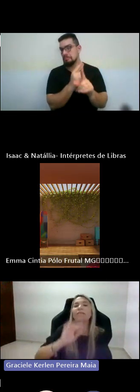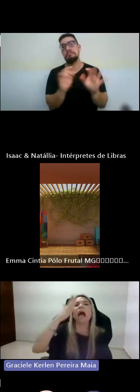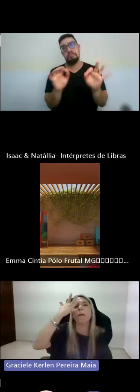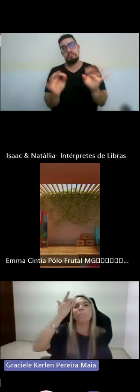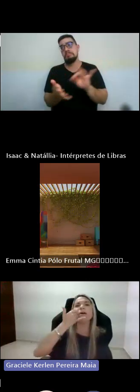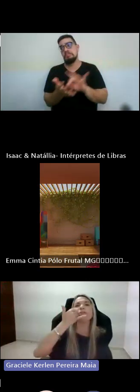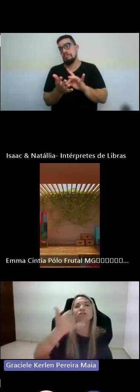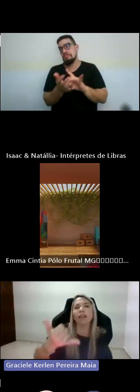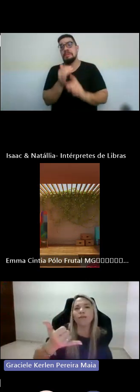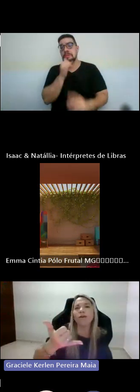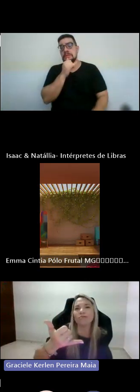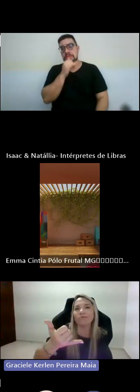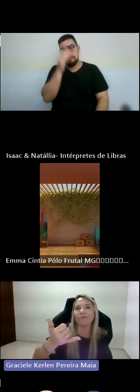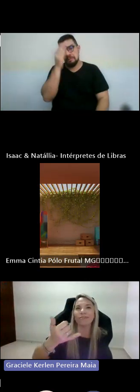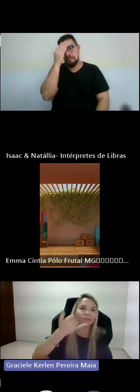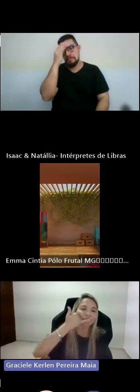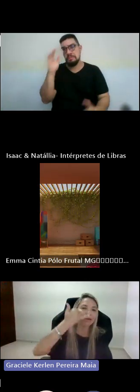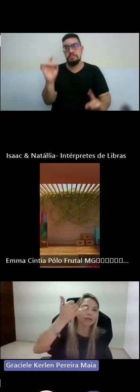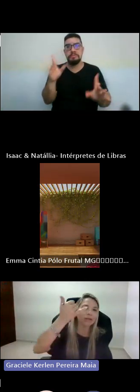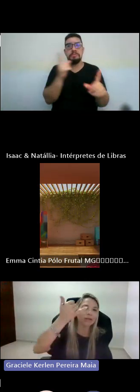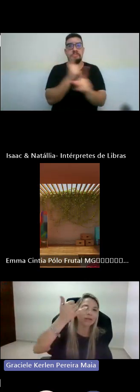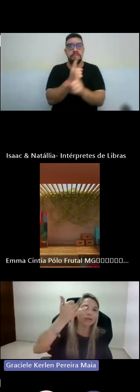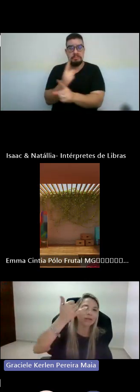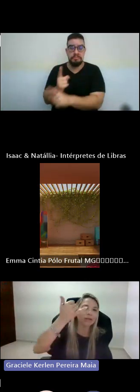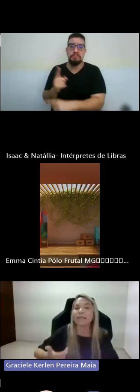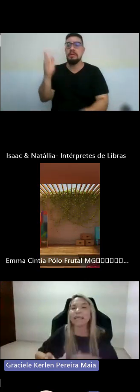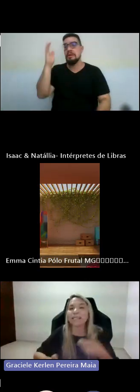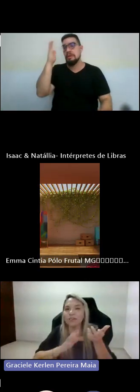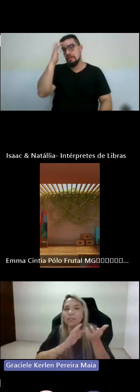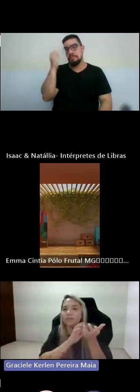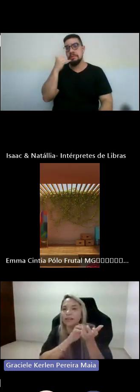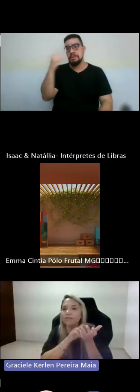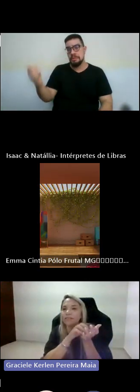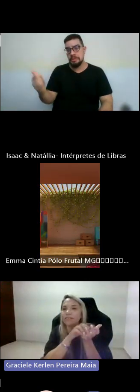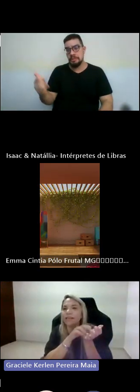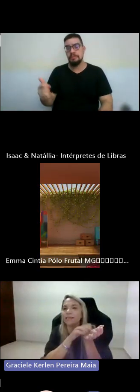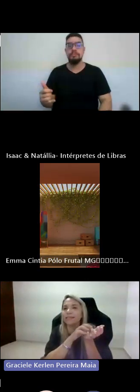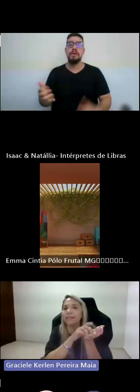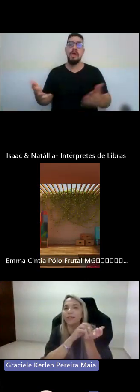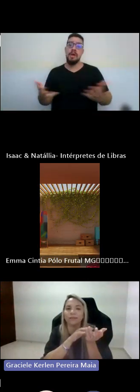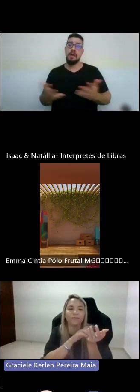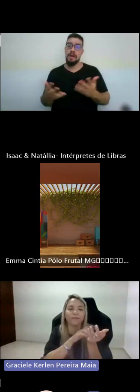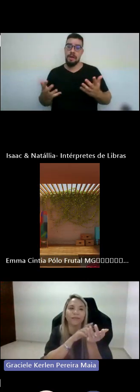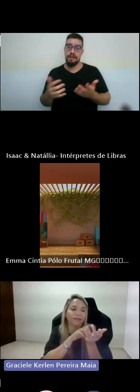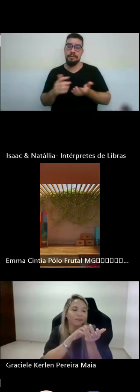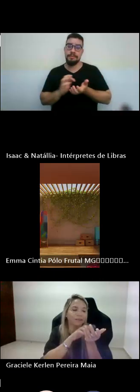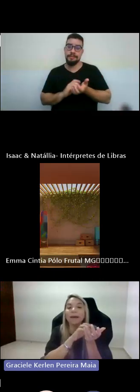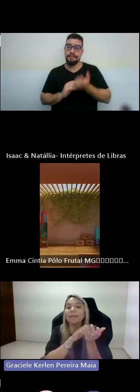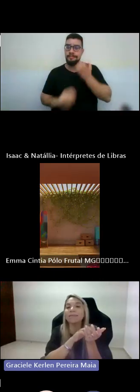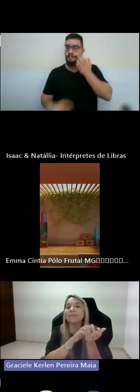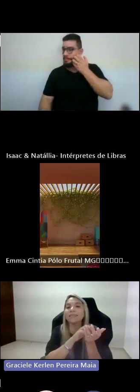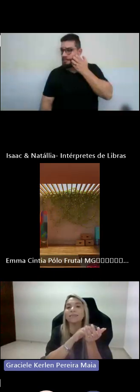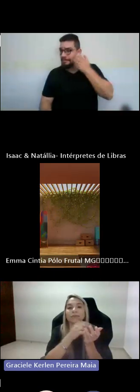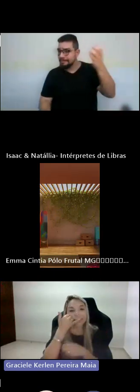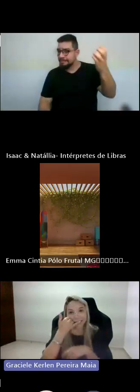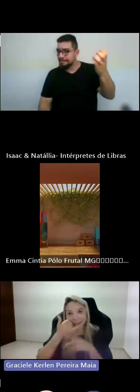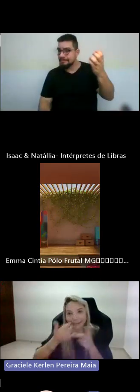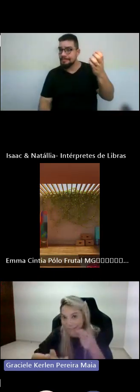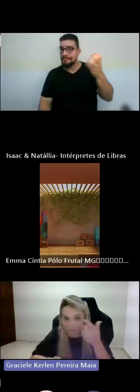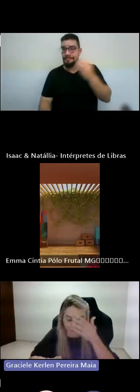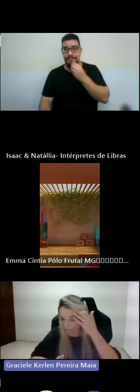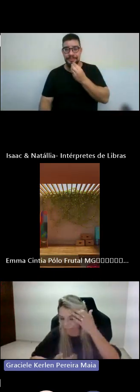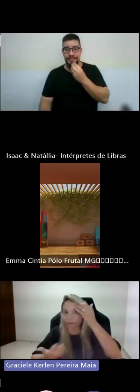você vai assim, amanhã eu te telefono. Te dou um telefonado. Apesar de hoje em dia os telefones serem assim, né, gente? Tá mais assim do que